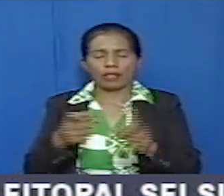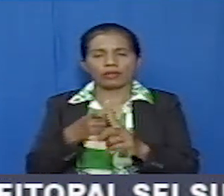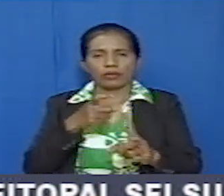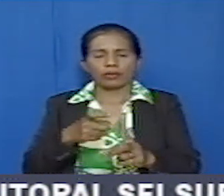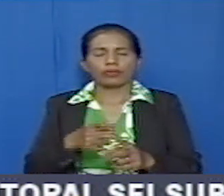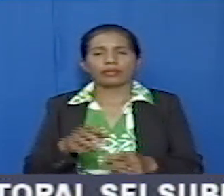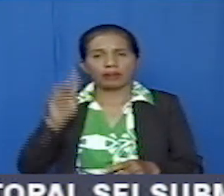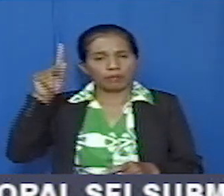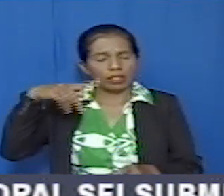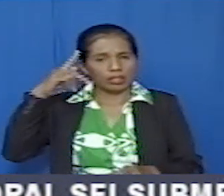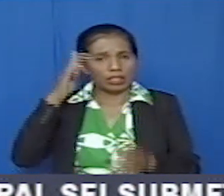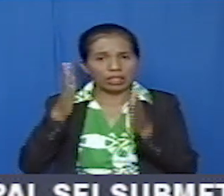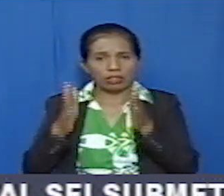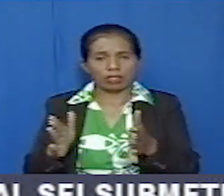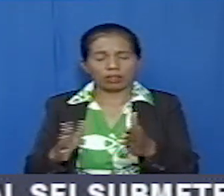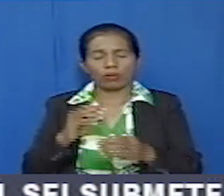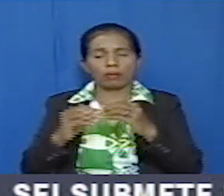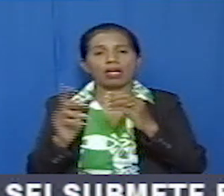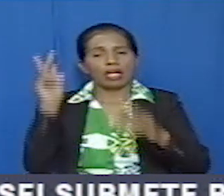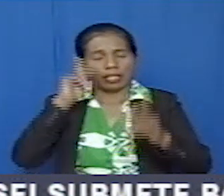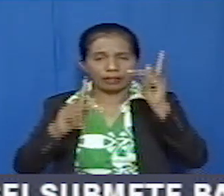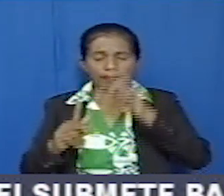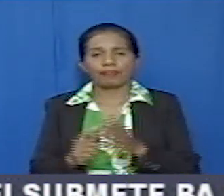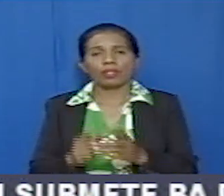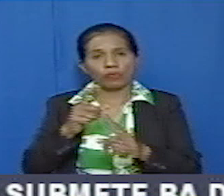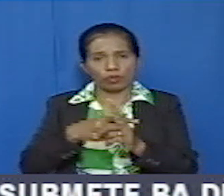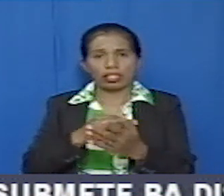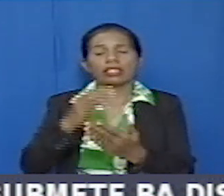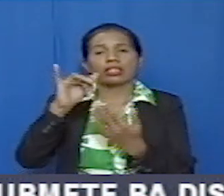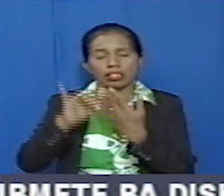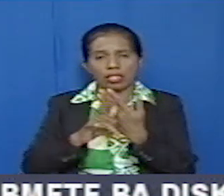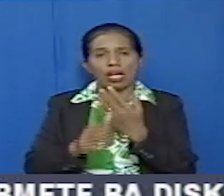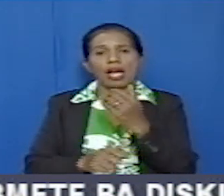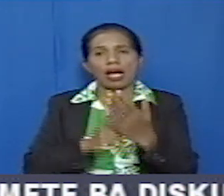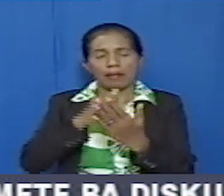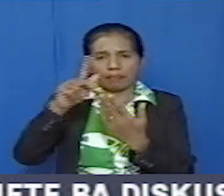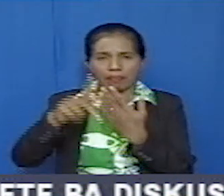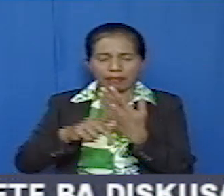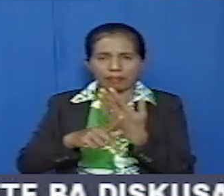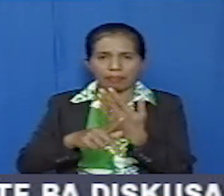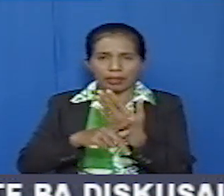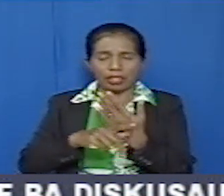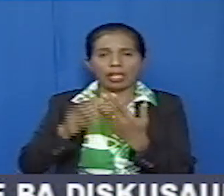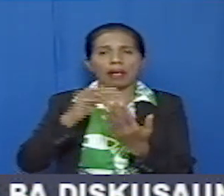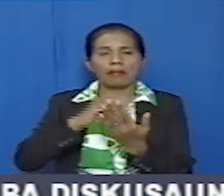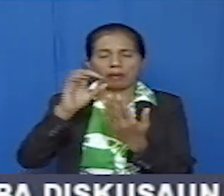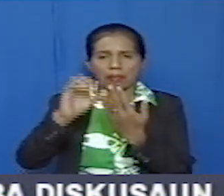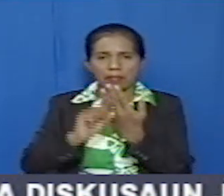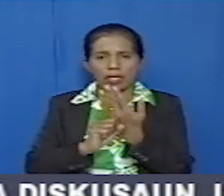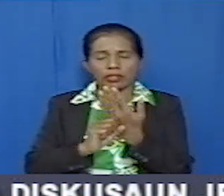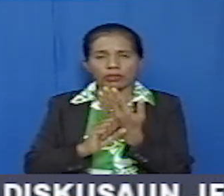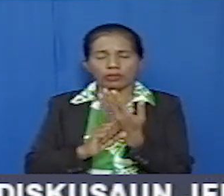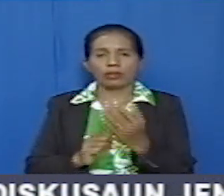Sira, vai a situação, caso concreto. Janeiro toma abril, março, toi a primeiro